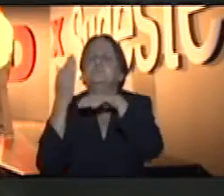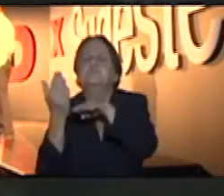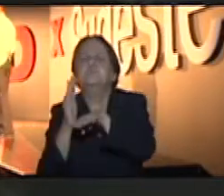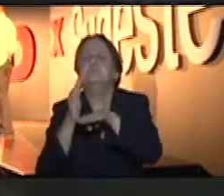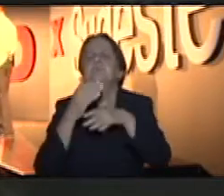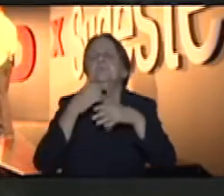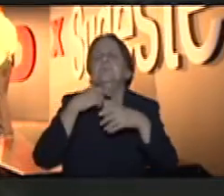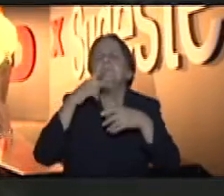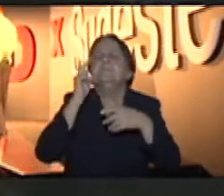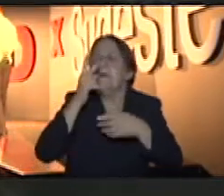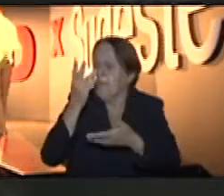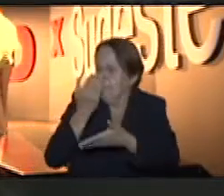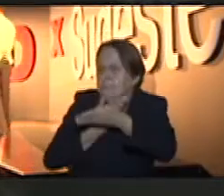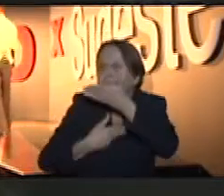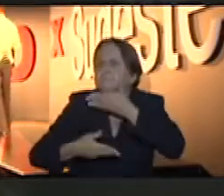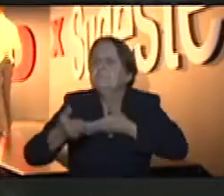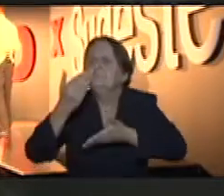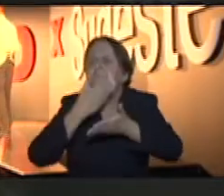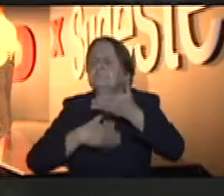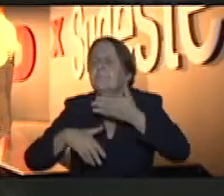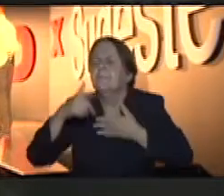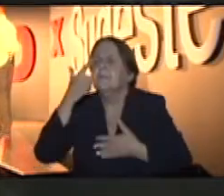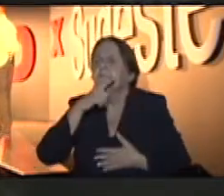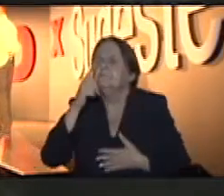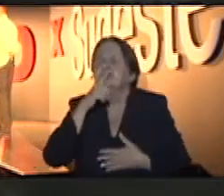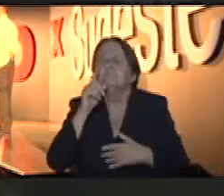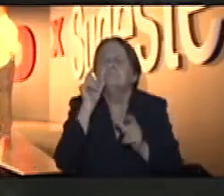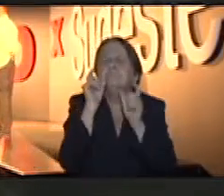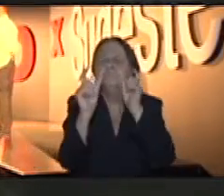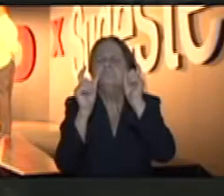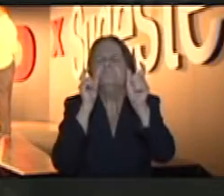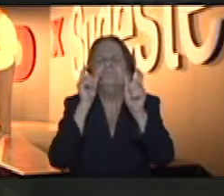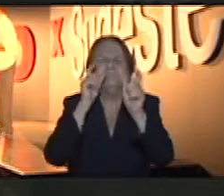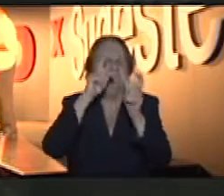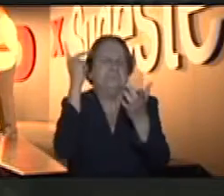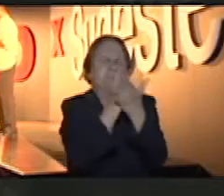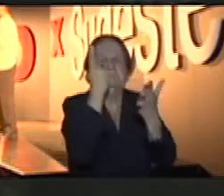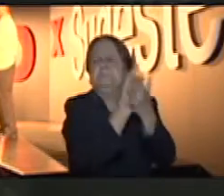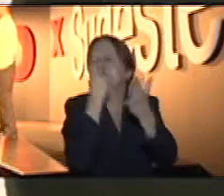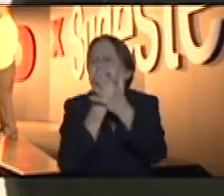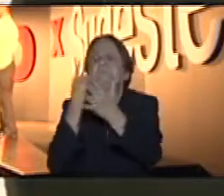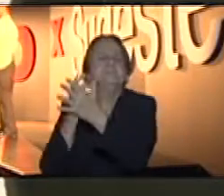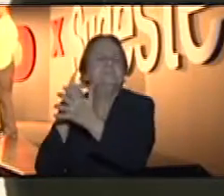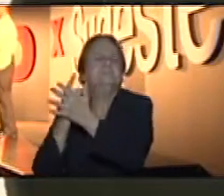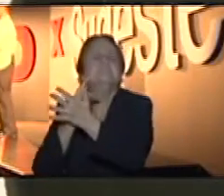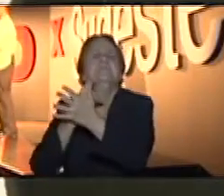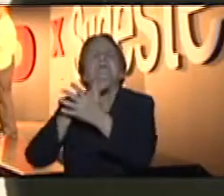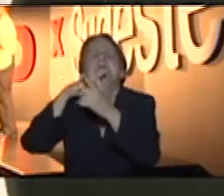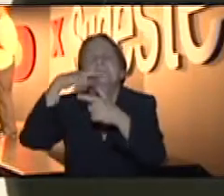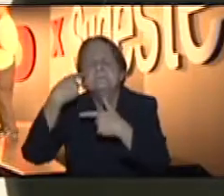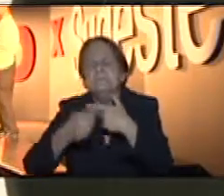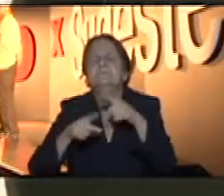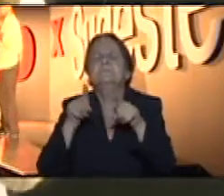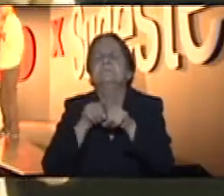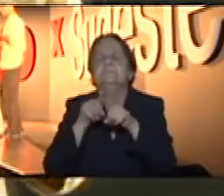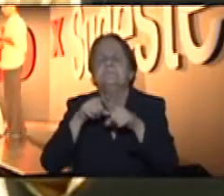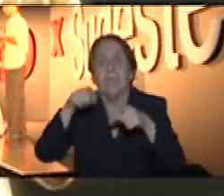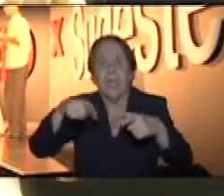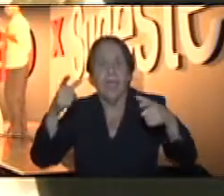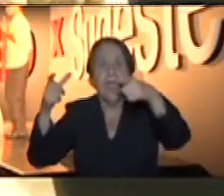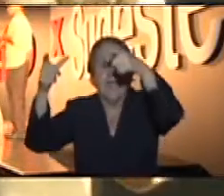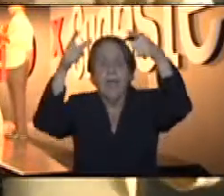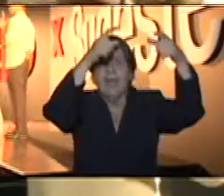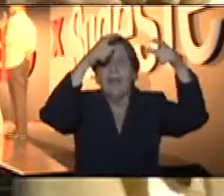esse compartilhar fez com que vários paradigmas fossem quebrados primeiro dentro dessa nave Estelar nós